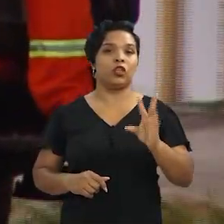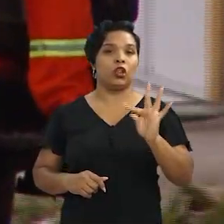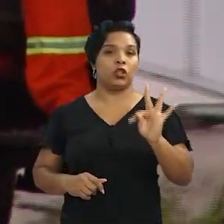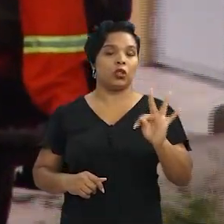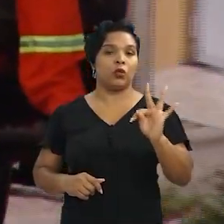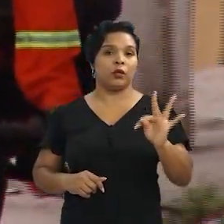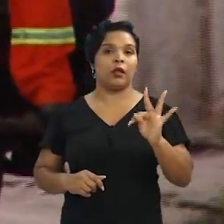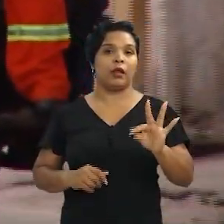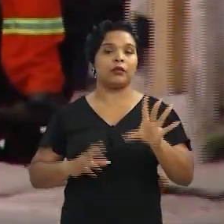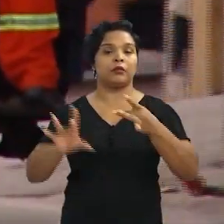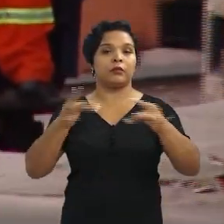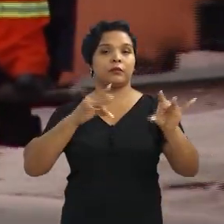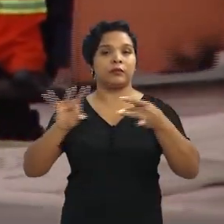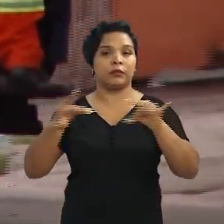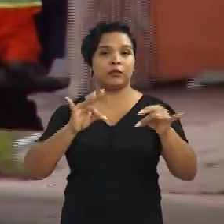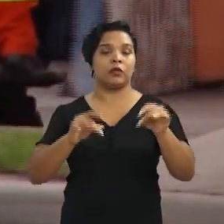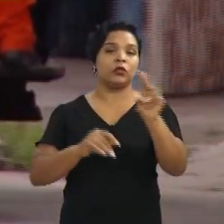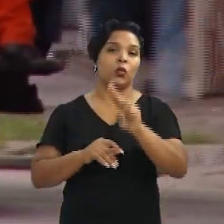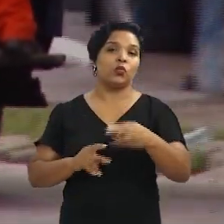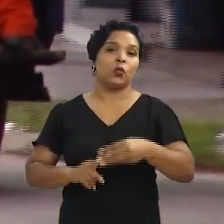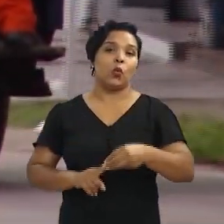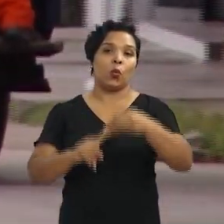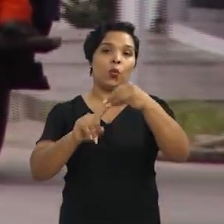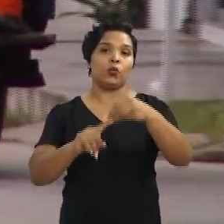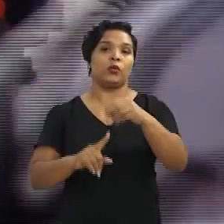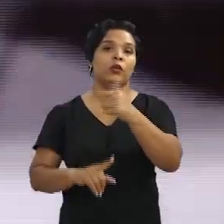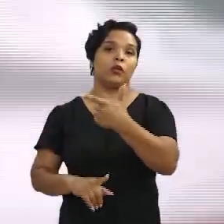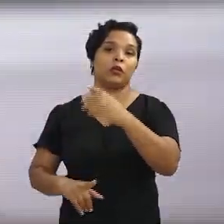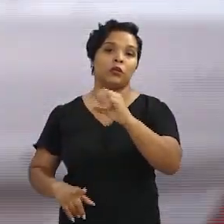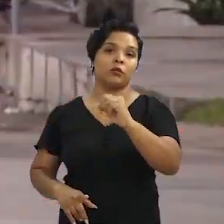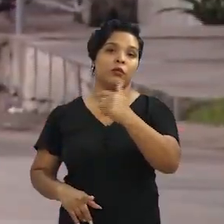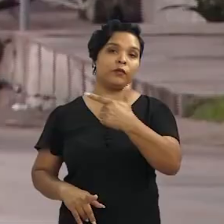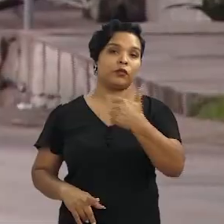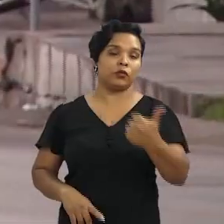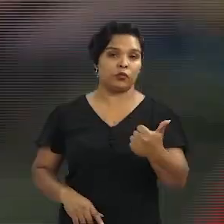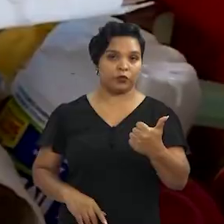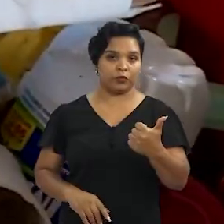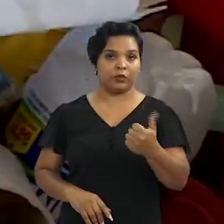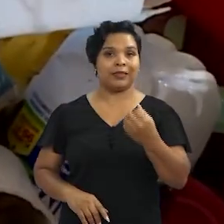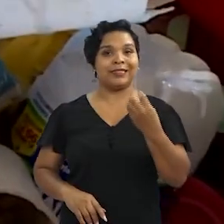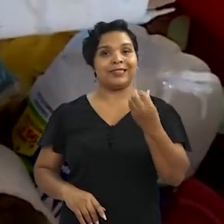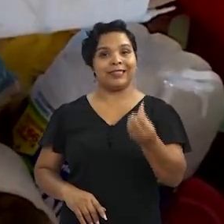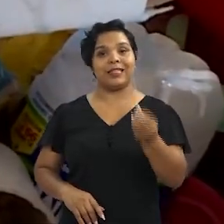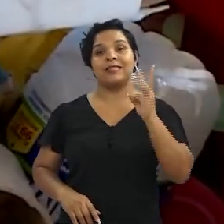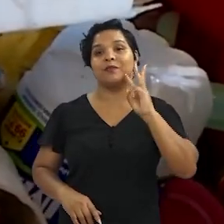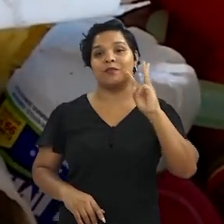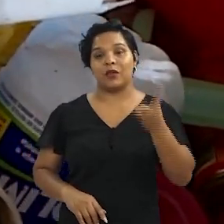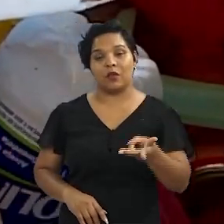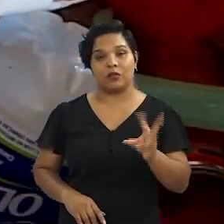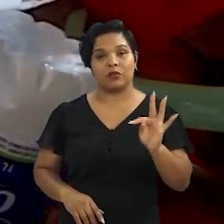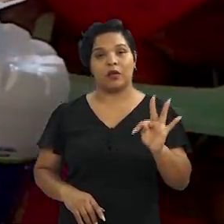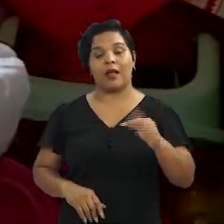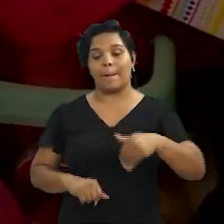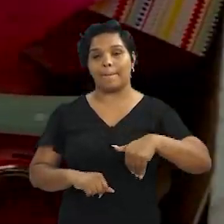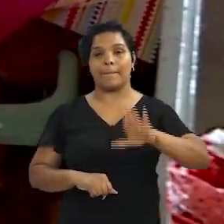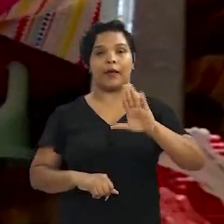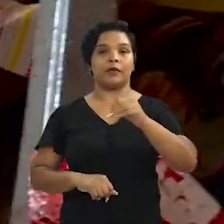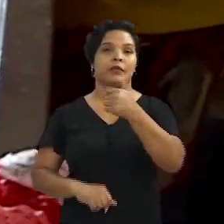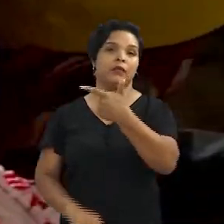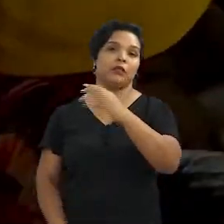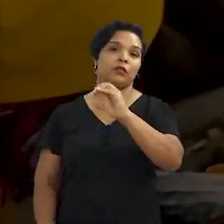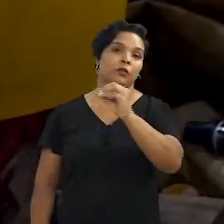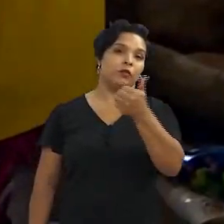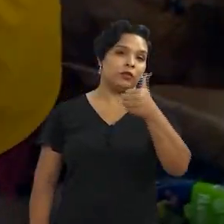toneladas métricas de resíduos plásticos de uso único em 2021, 6 milhões de toneladas a mais do